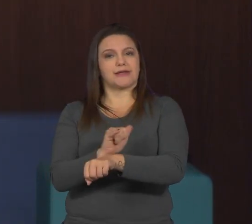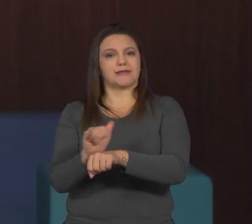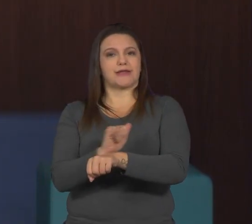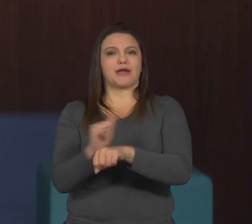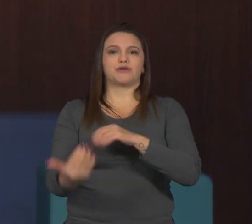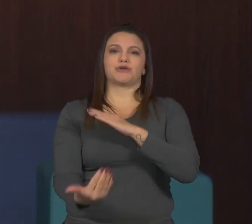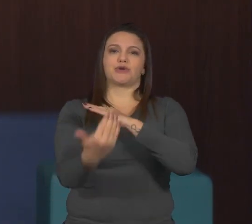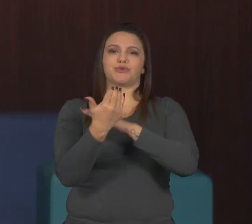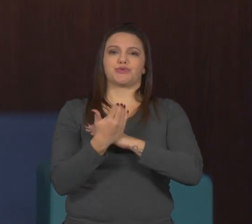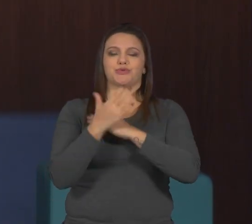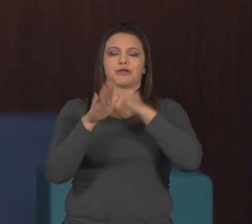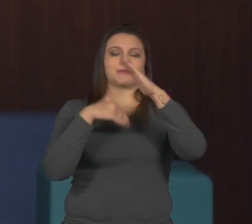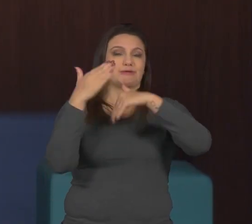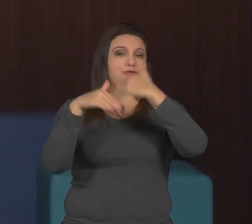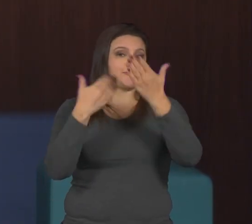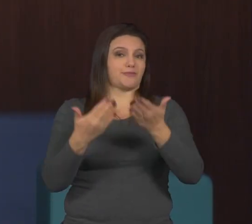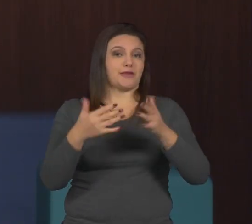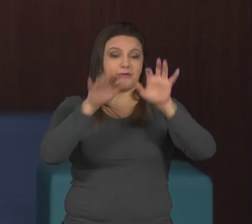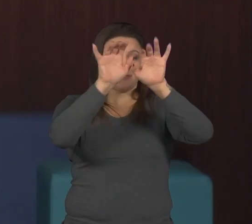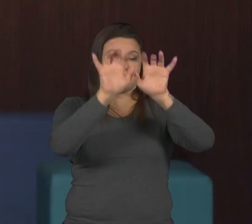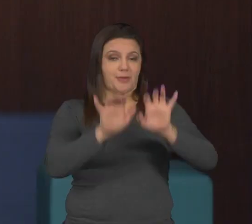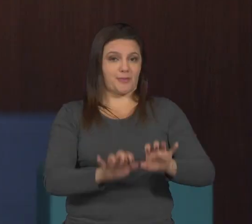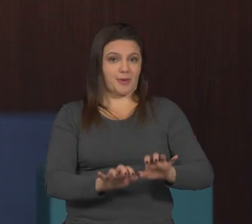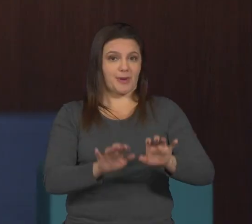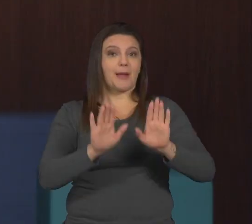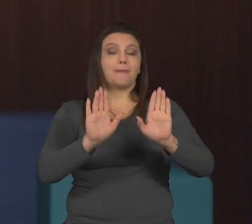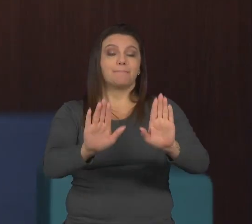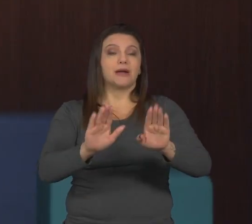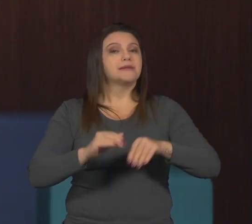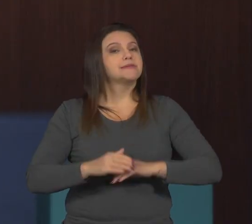no desenvolvimento. Mas, sendo